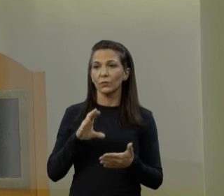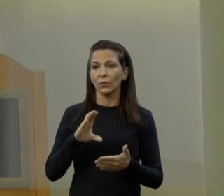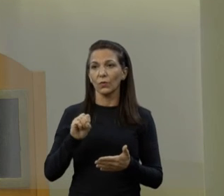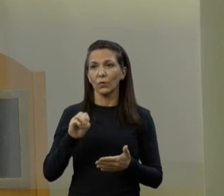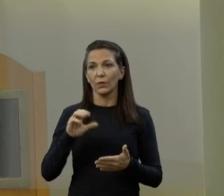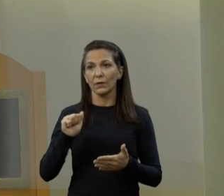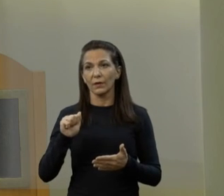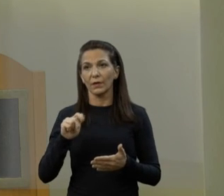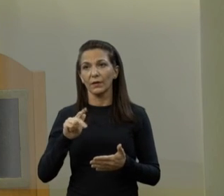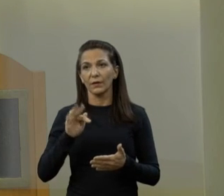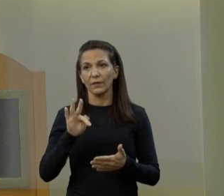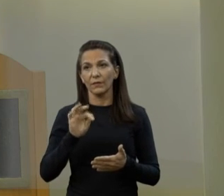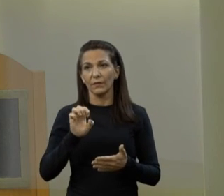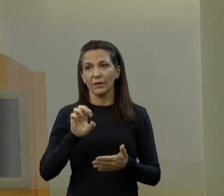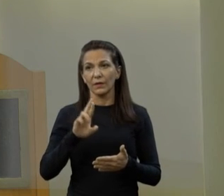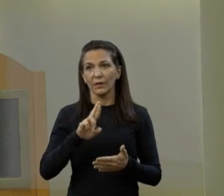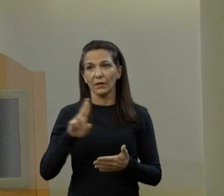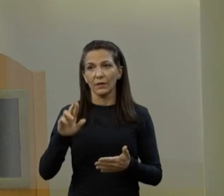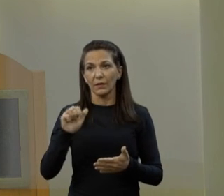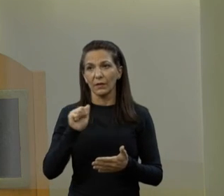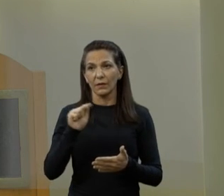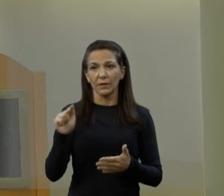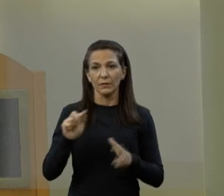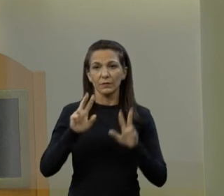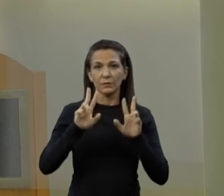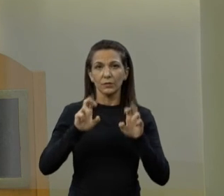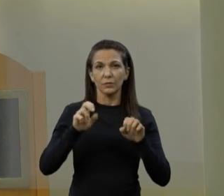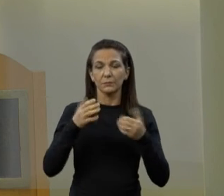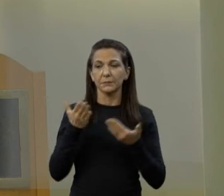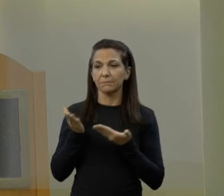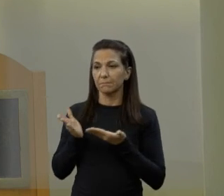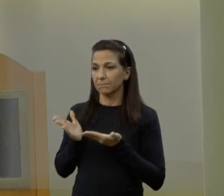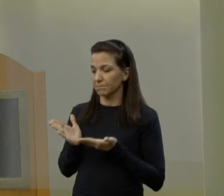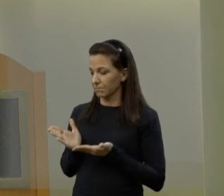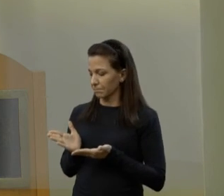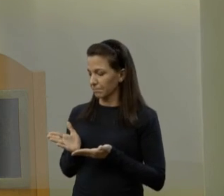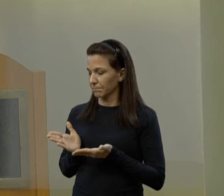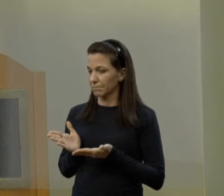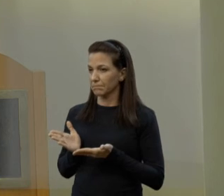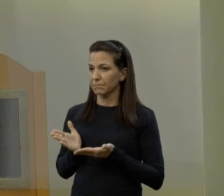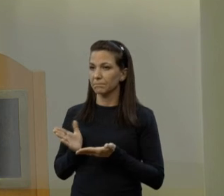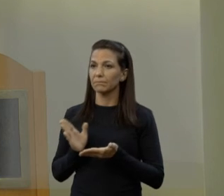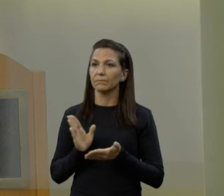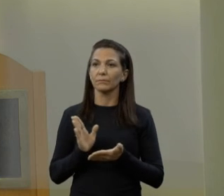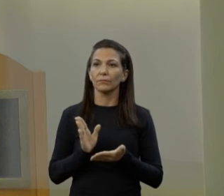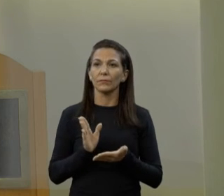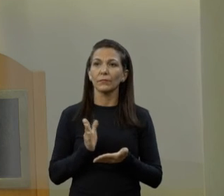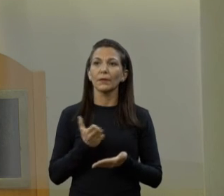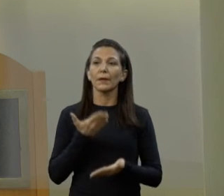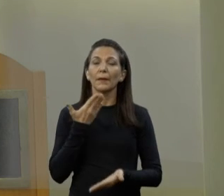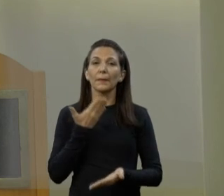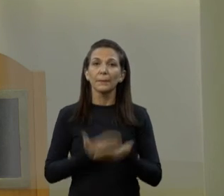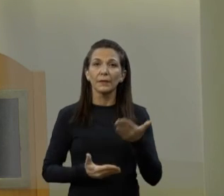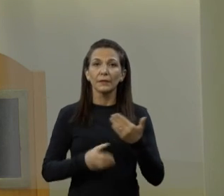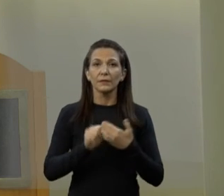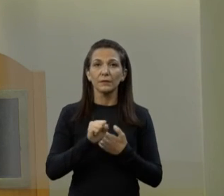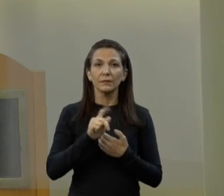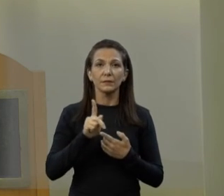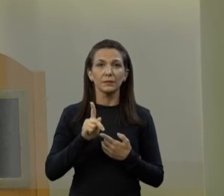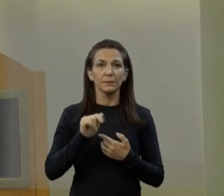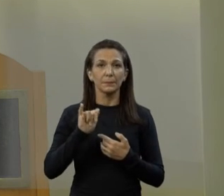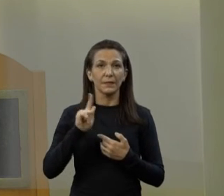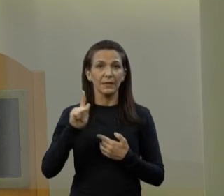que diz da Tríplice perda né que é sobre quando a gente perde o espiga nós